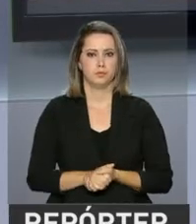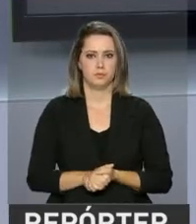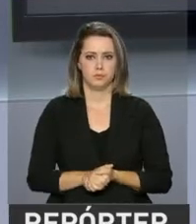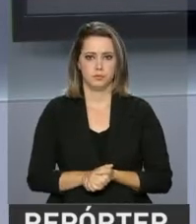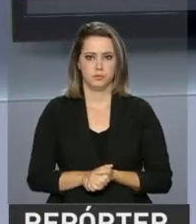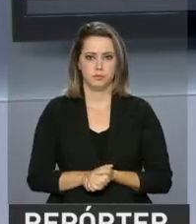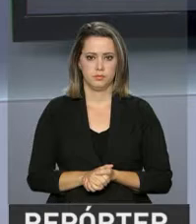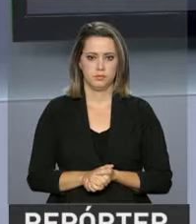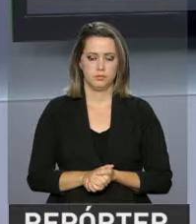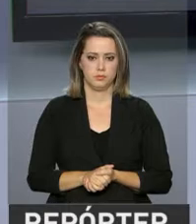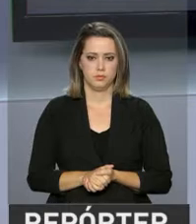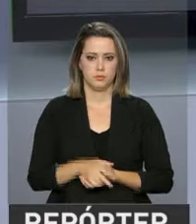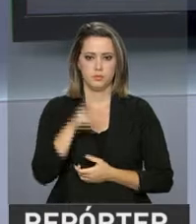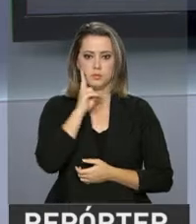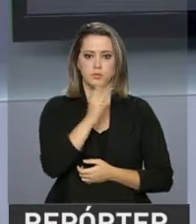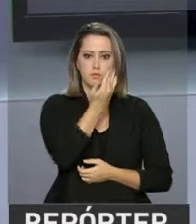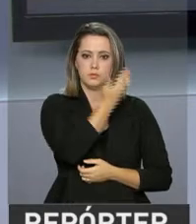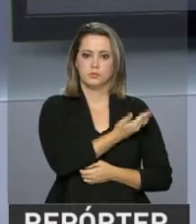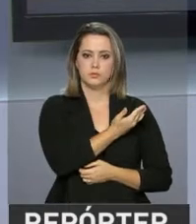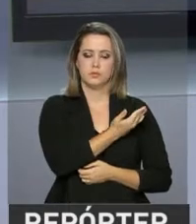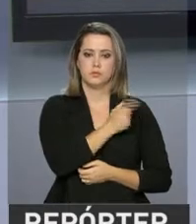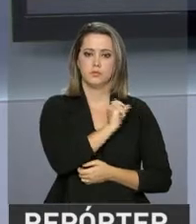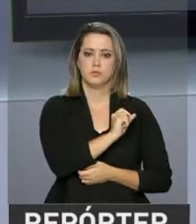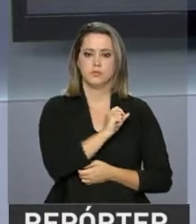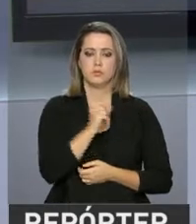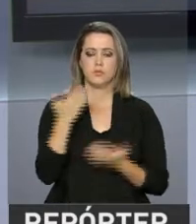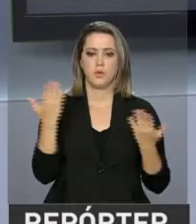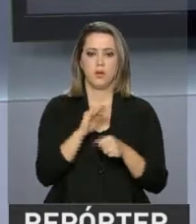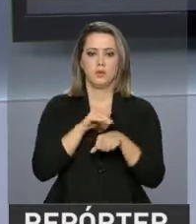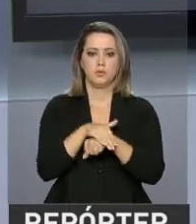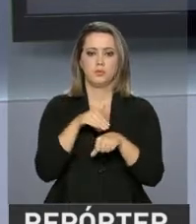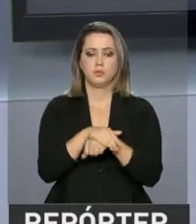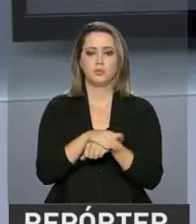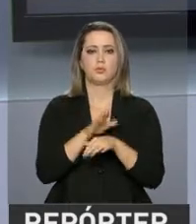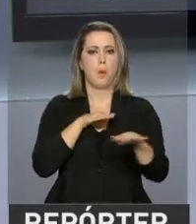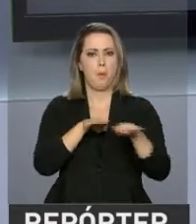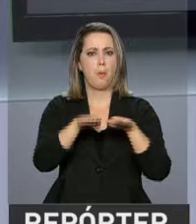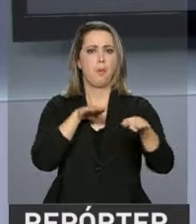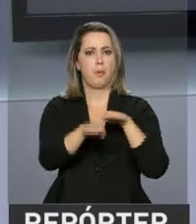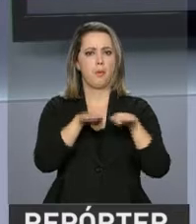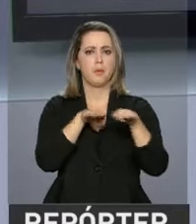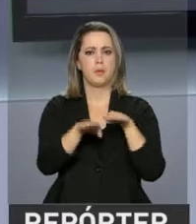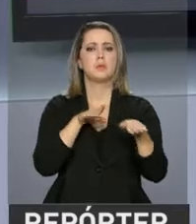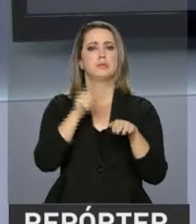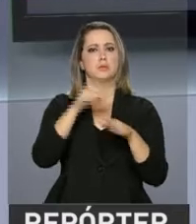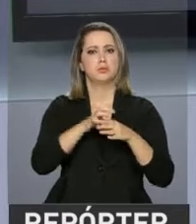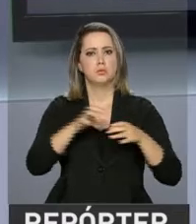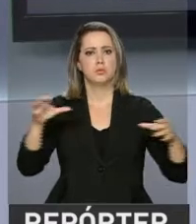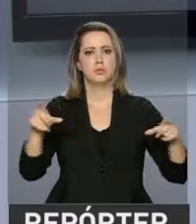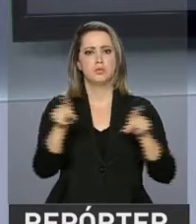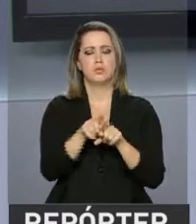rodagem como a gente pode ver aqui pelas imagens agora à noite o movimento é grande nas principais